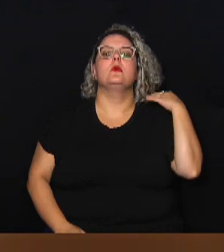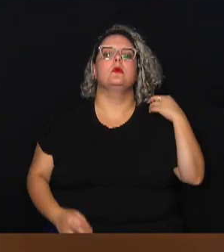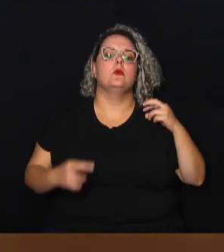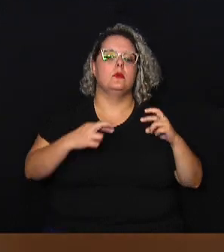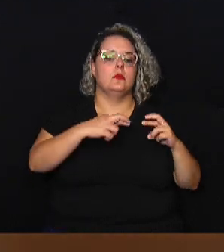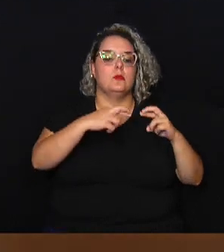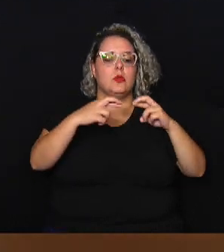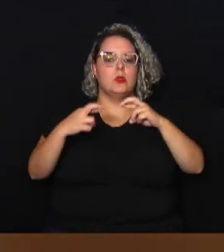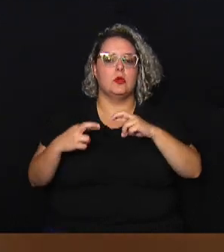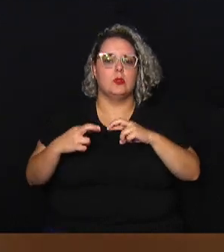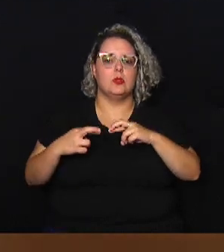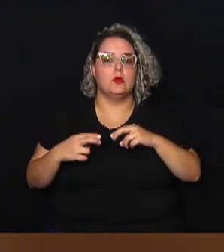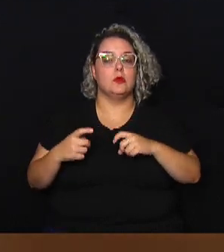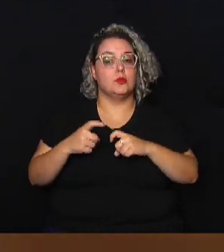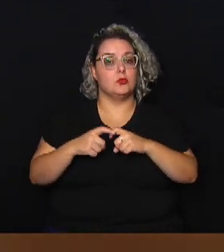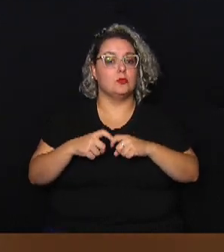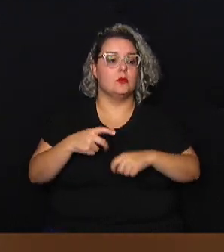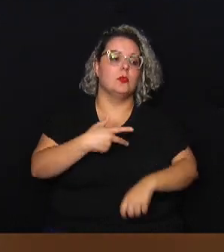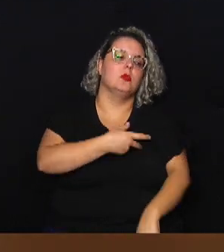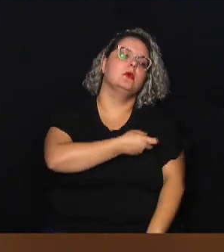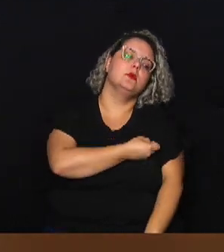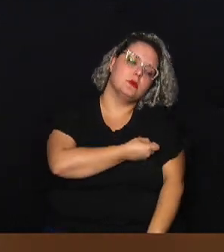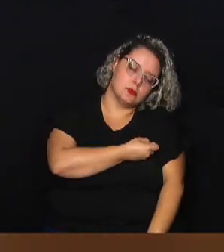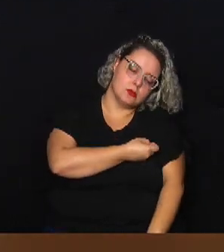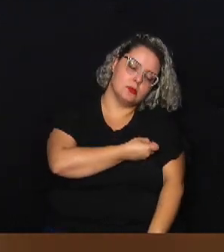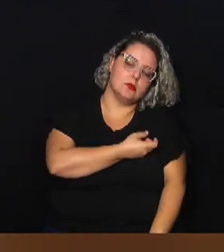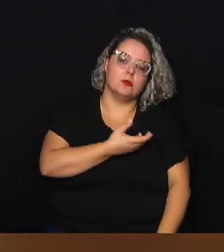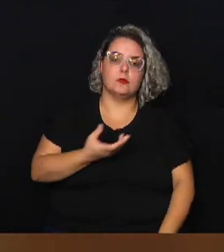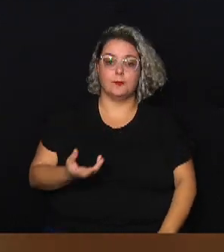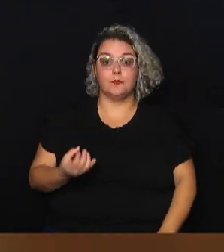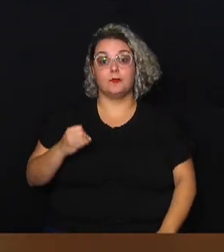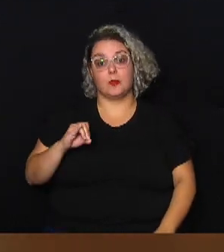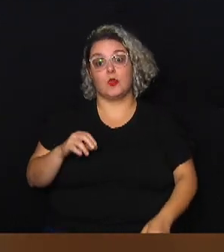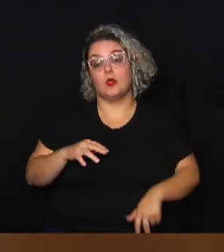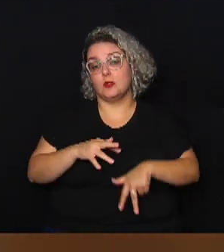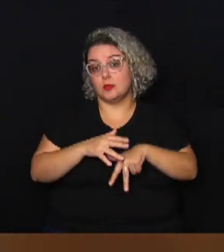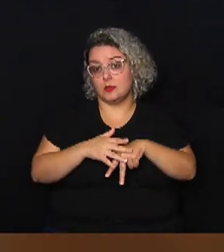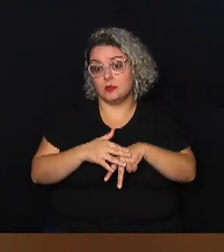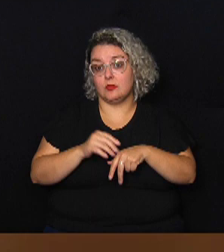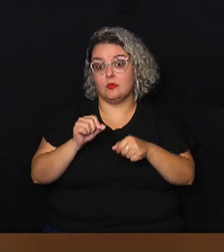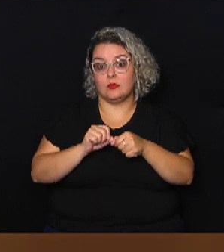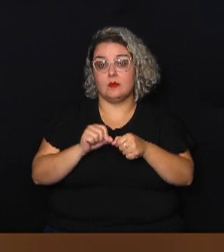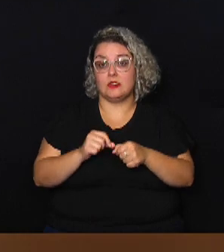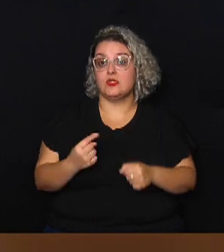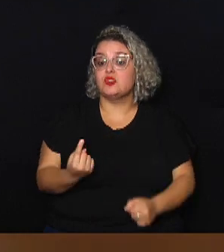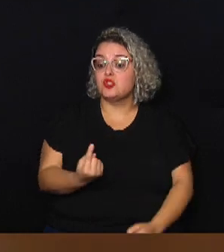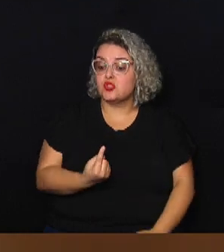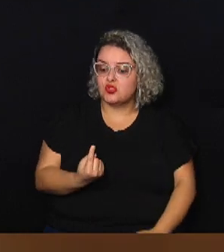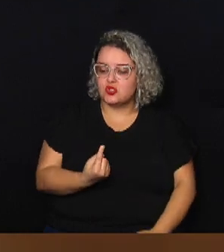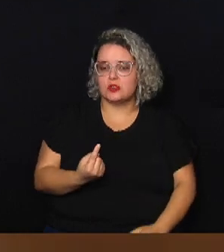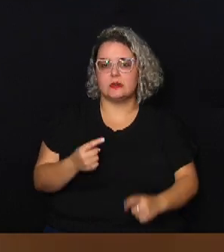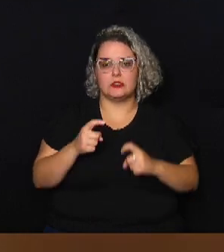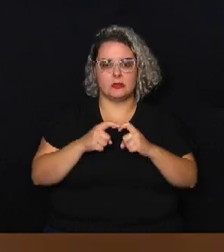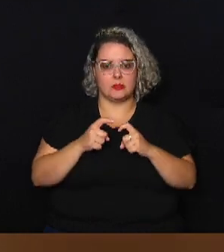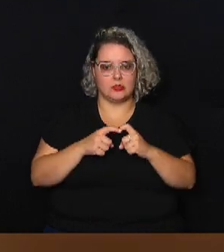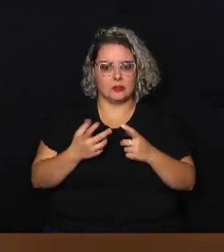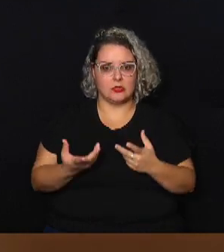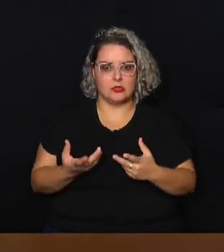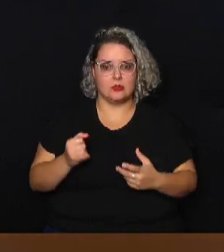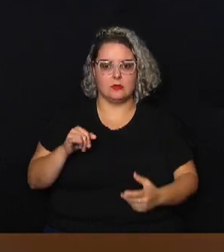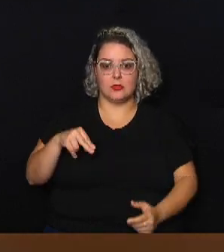e na presença de um anestesista. Então, se o paciente vai fazer sozinho, com um médico, uma